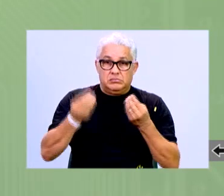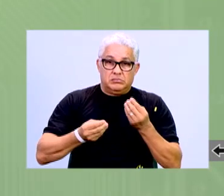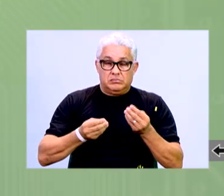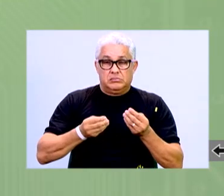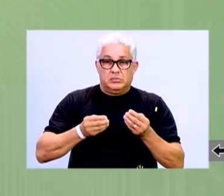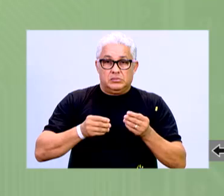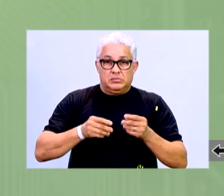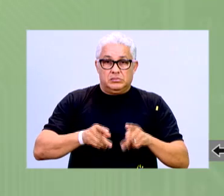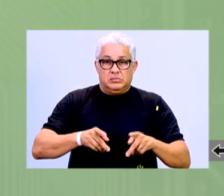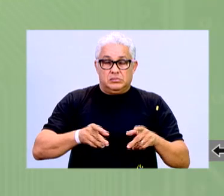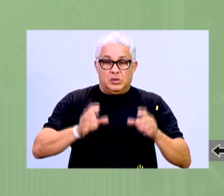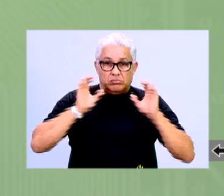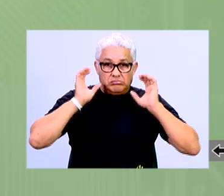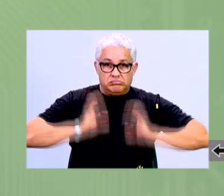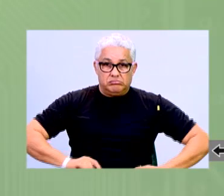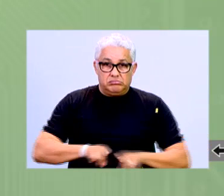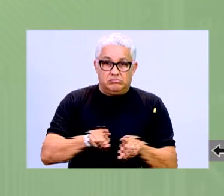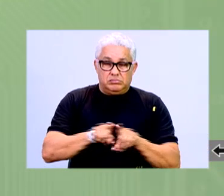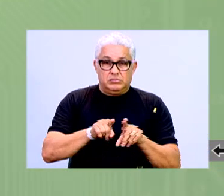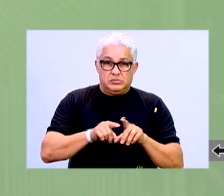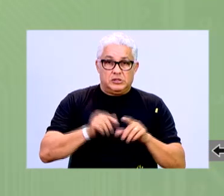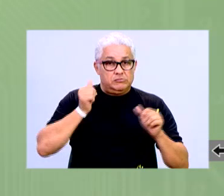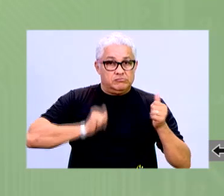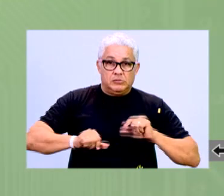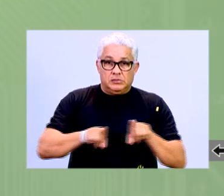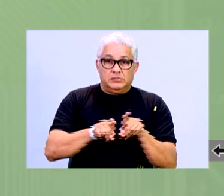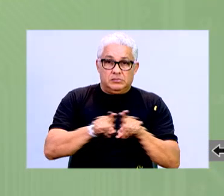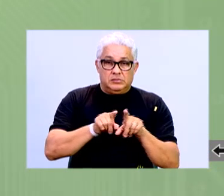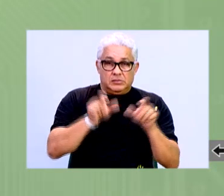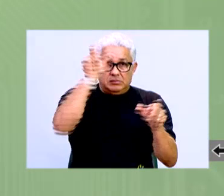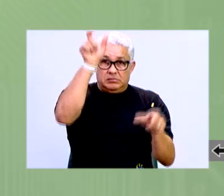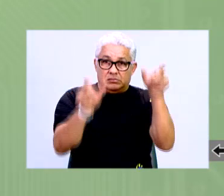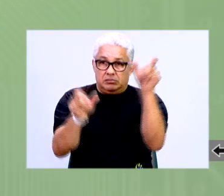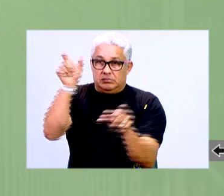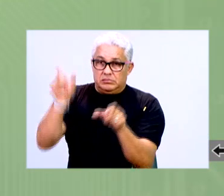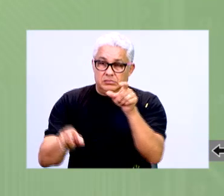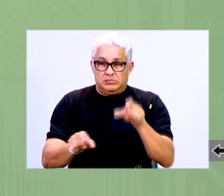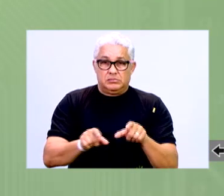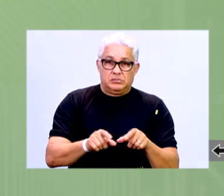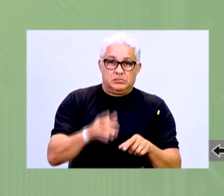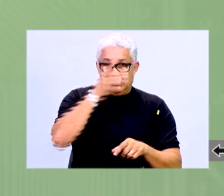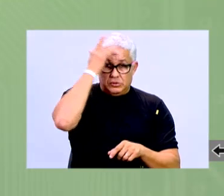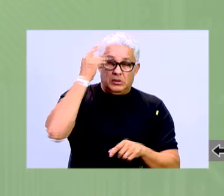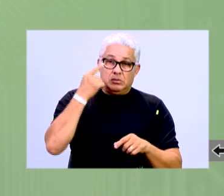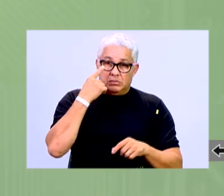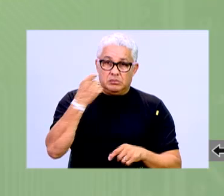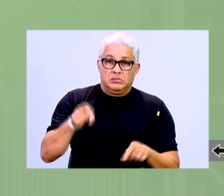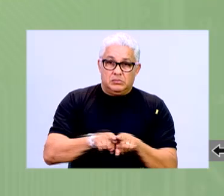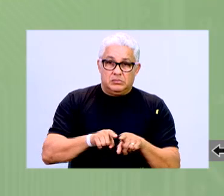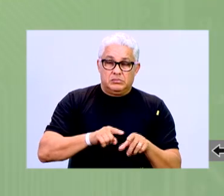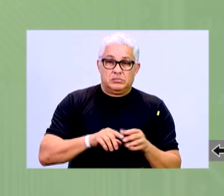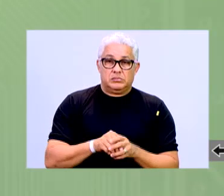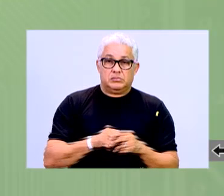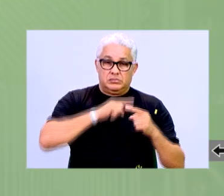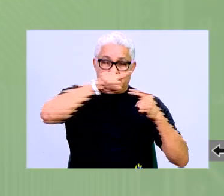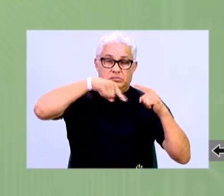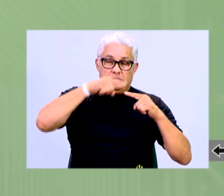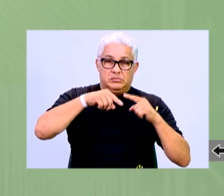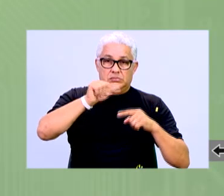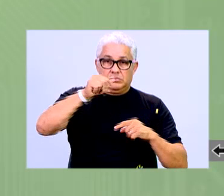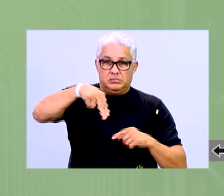comportar segundo as expectativas de seus usuários e outros interessados. O objetivo da análise